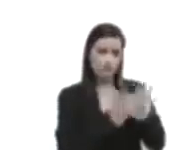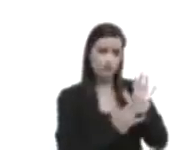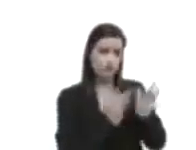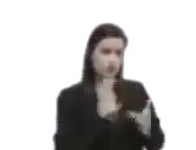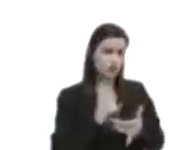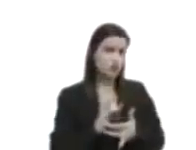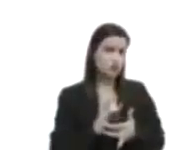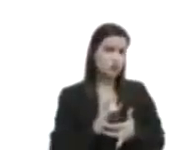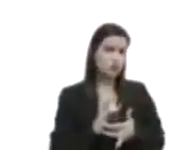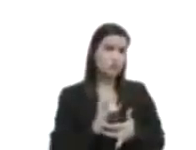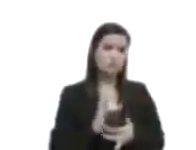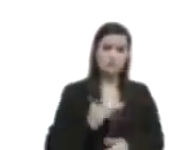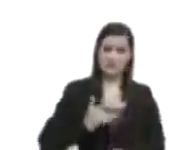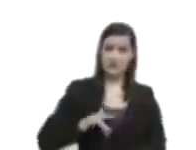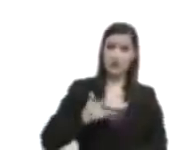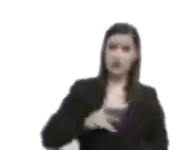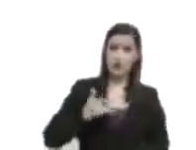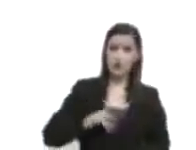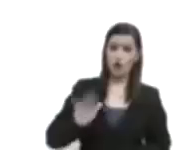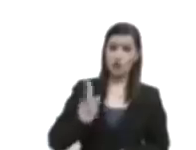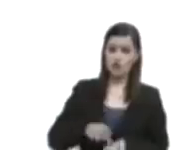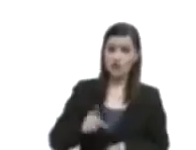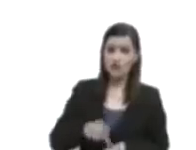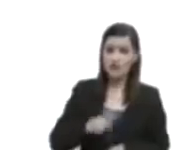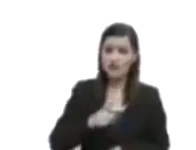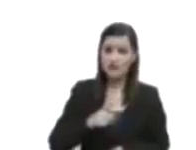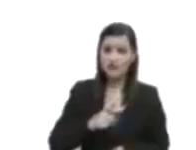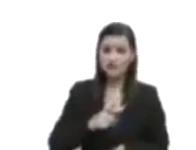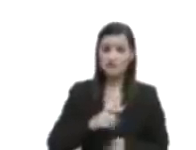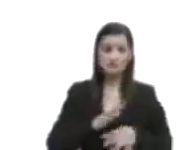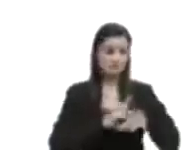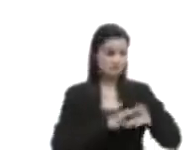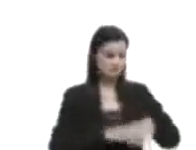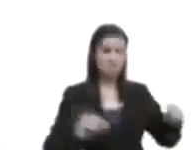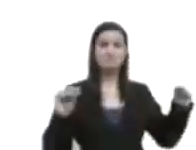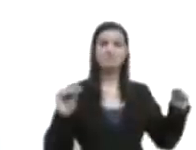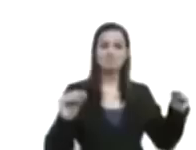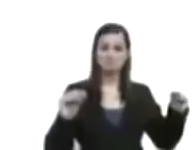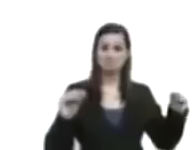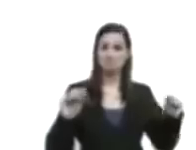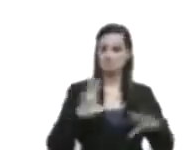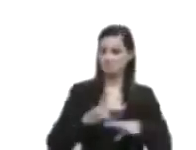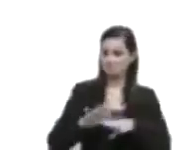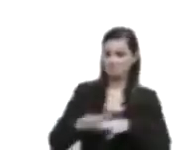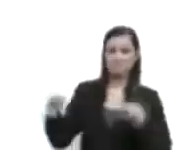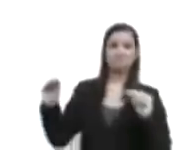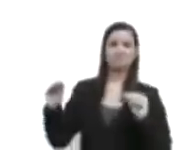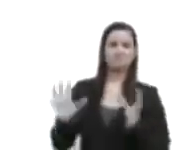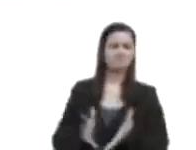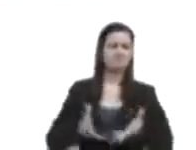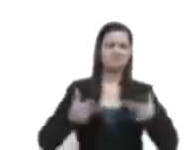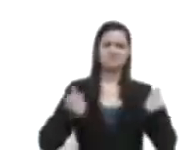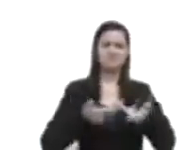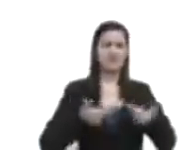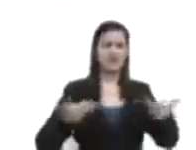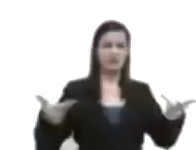maior misericordioso da Bíblia? Ele realizava vários milagres, amém? Antes de realizar,